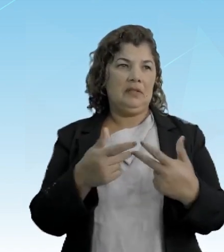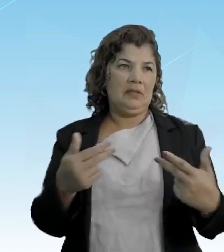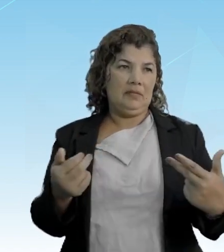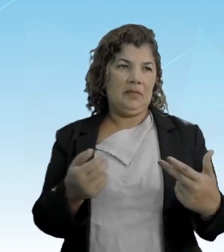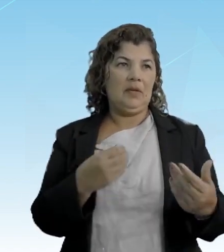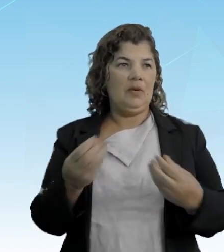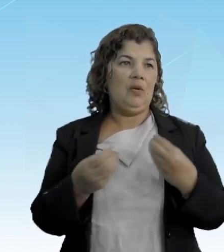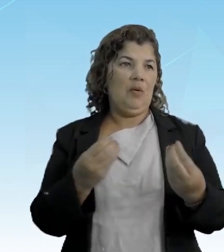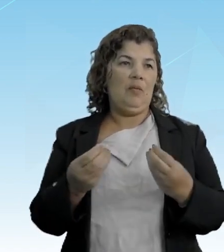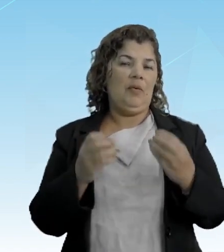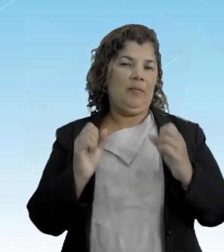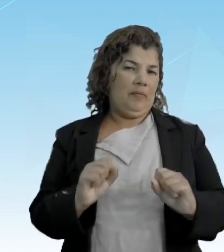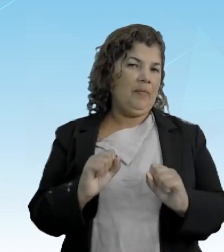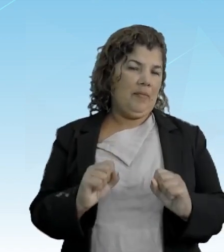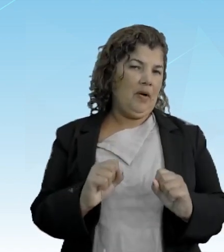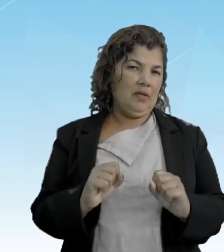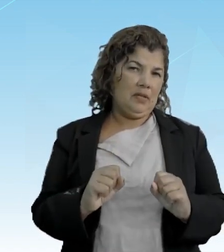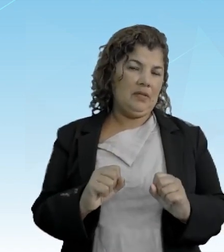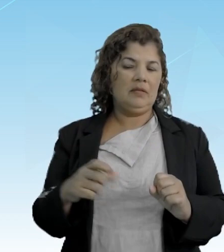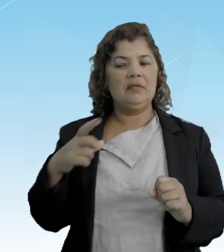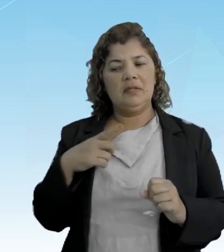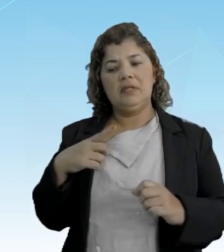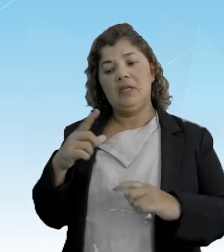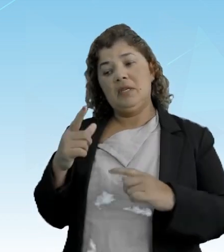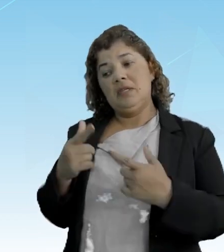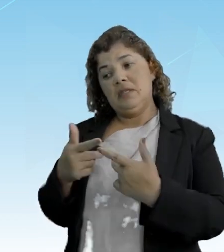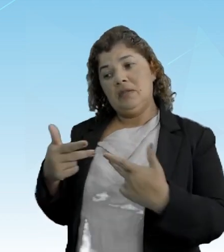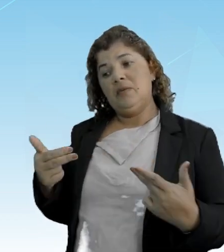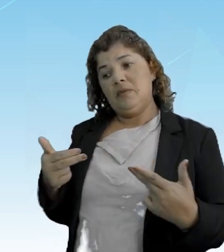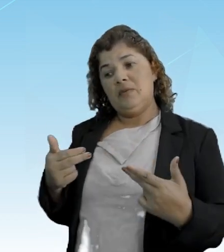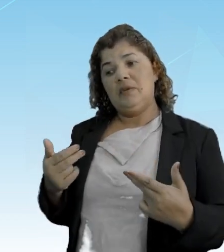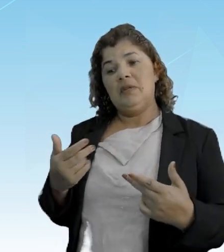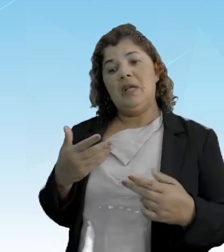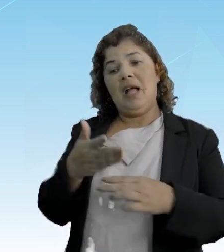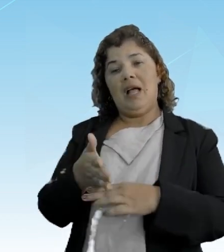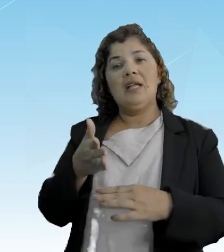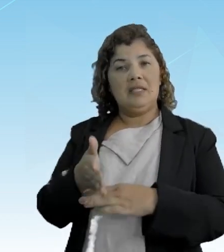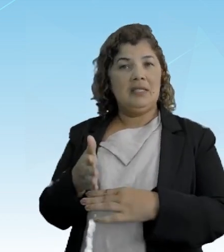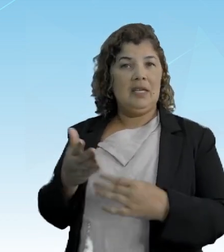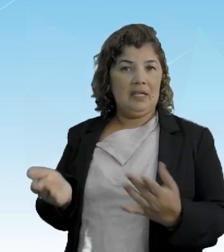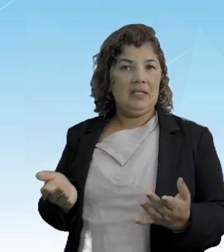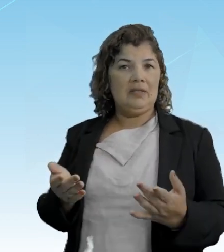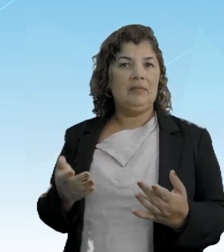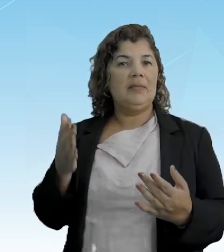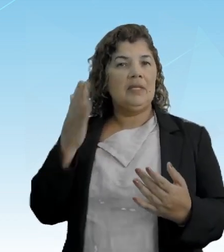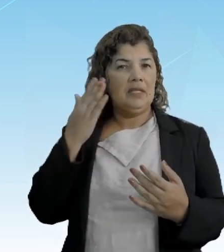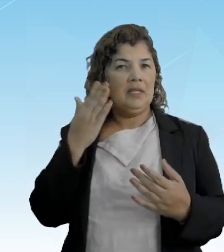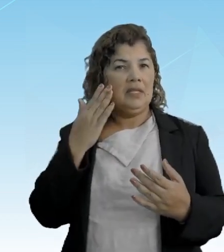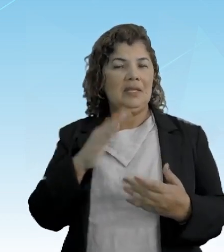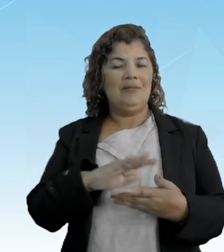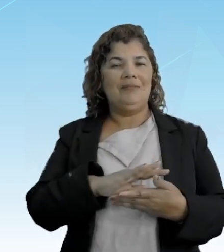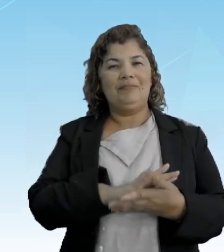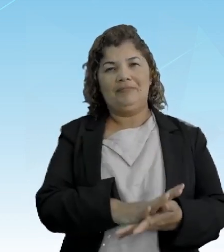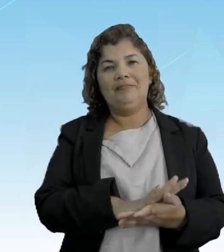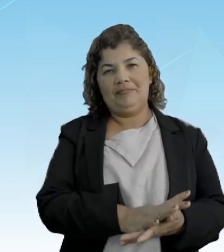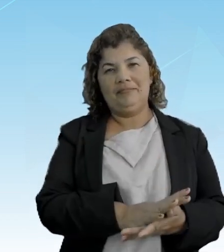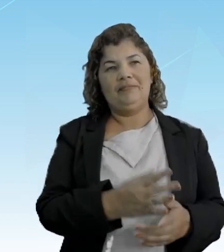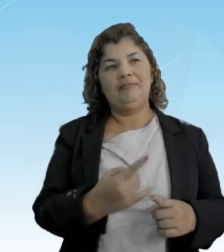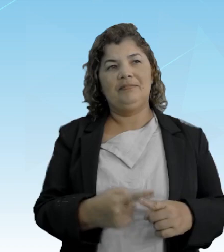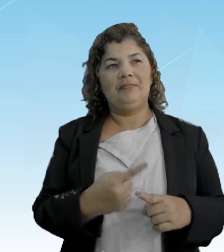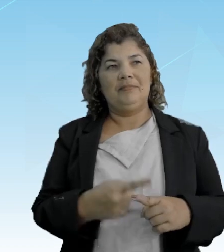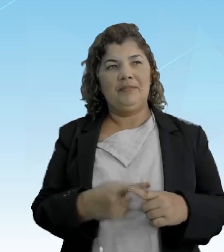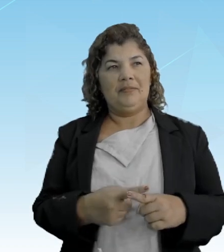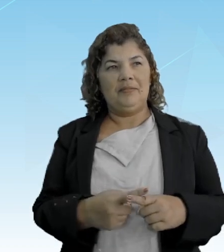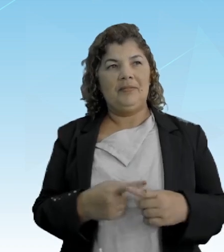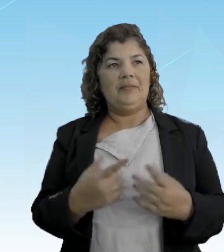fazer? Pelos instrumentos que a gente tem acesso. Então, é preciso a gente entender que o sistema é opressor, por quê? Veja só,